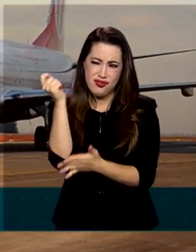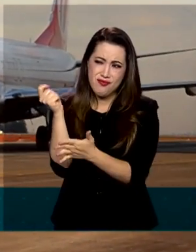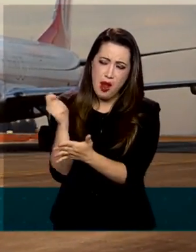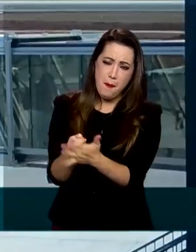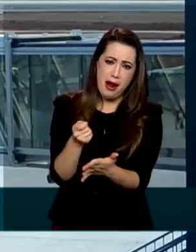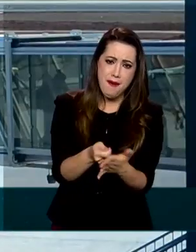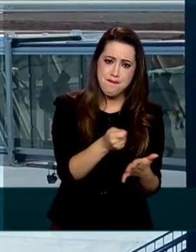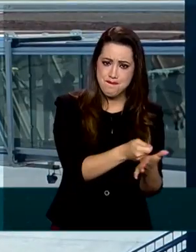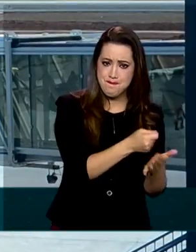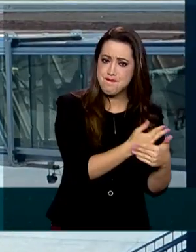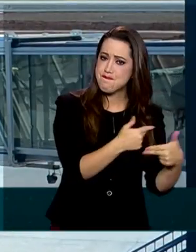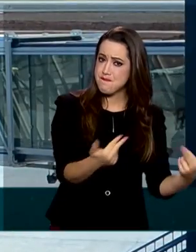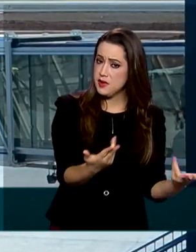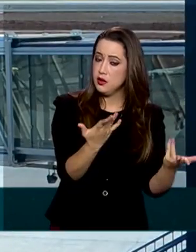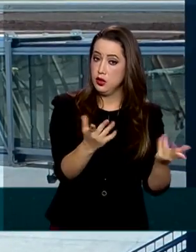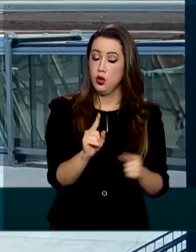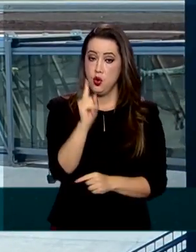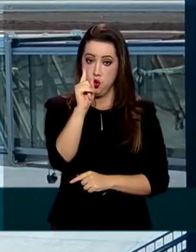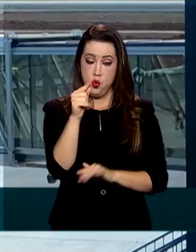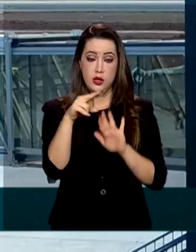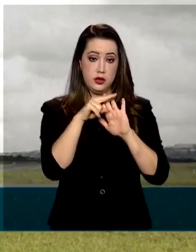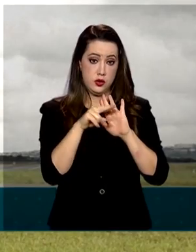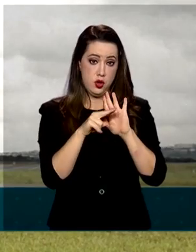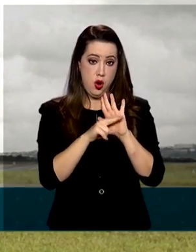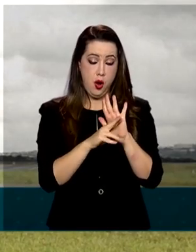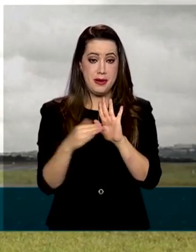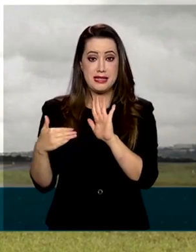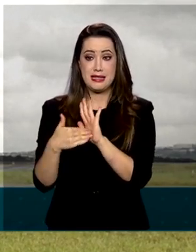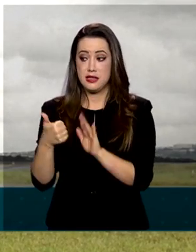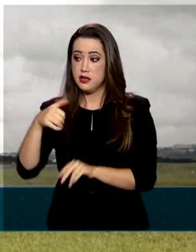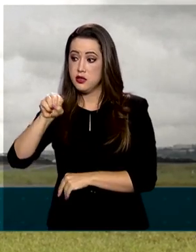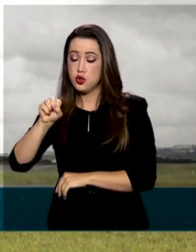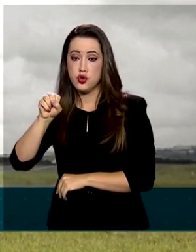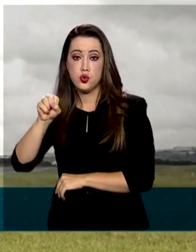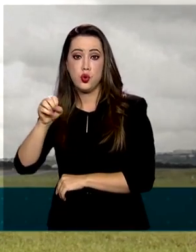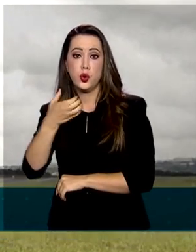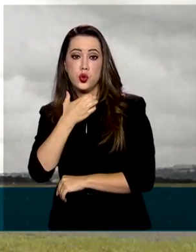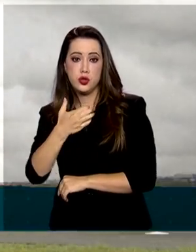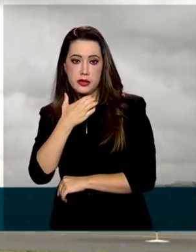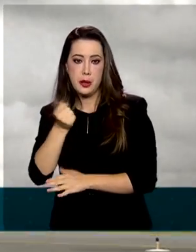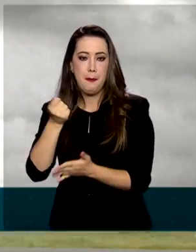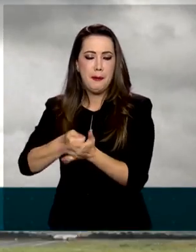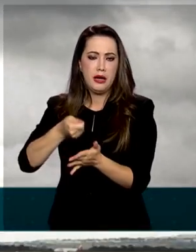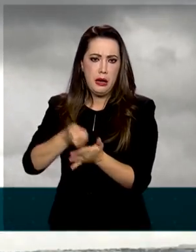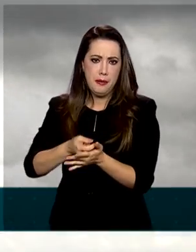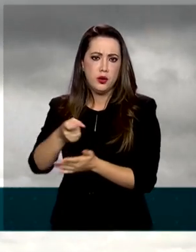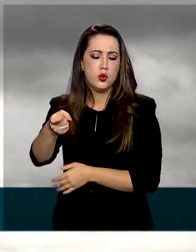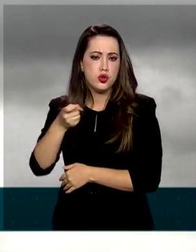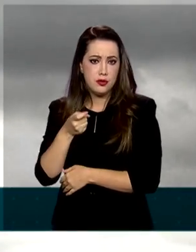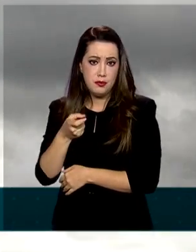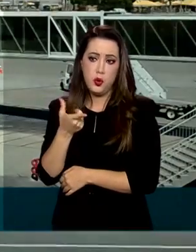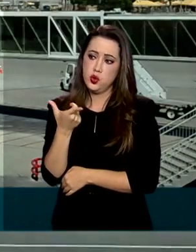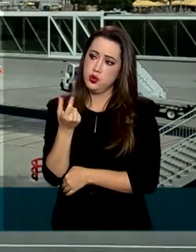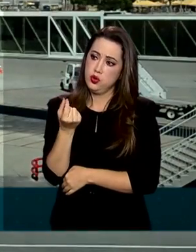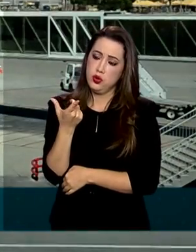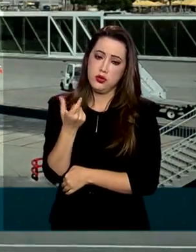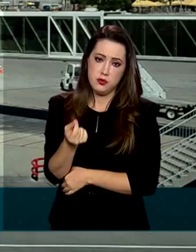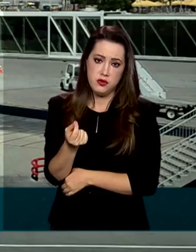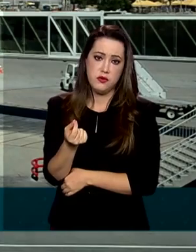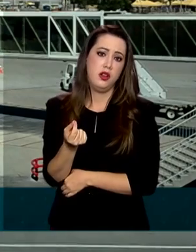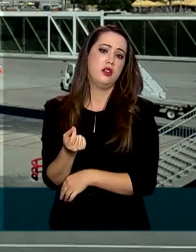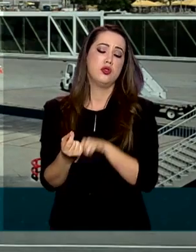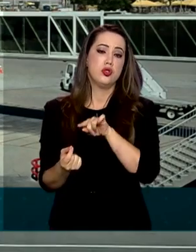compromissos. Uma das medidas prorroga para 18 de dezembro o pagamento de contribuições que vencem em 2020 previstas em contratos de